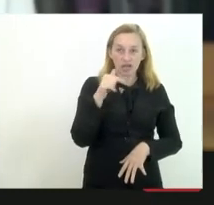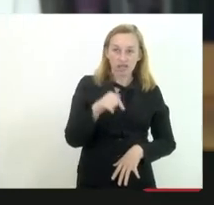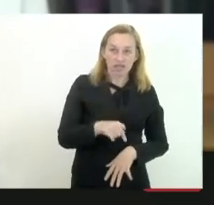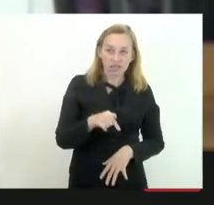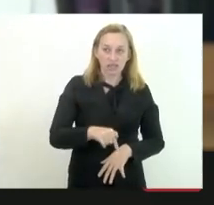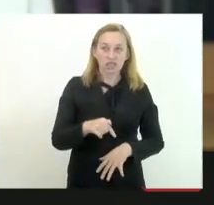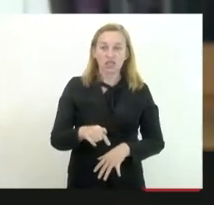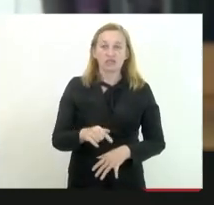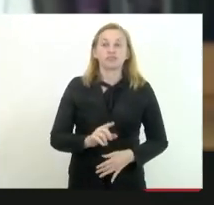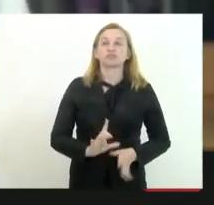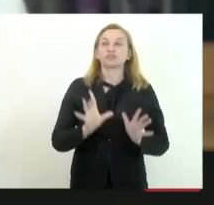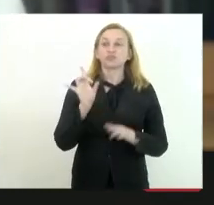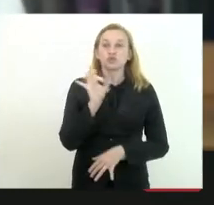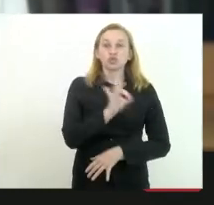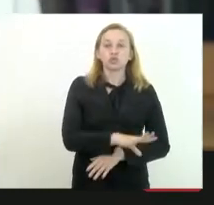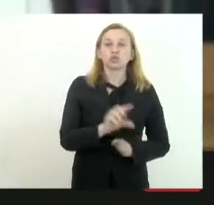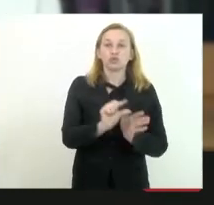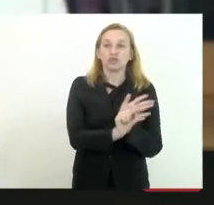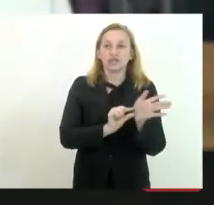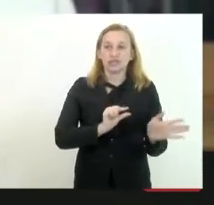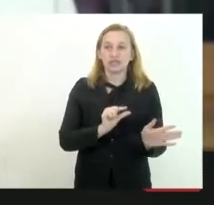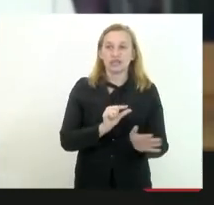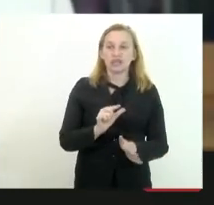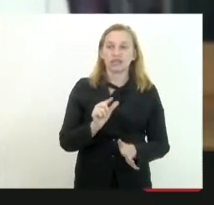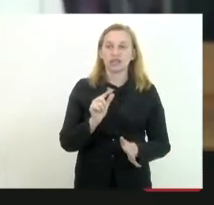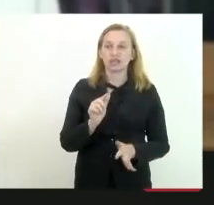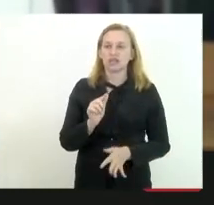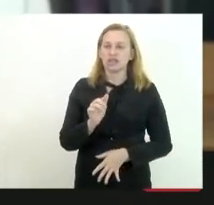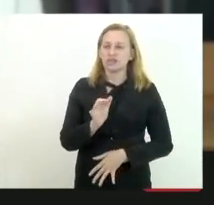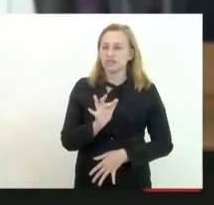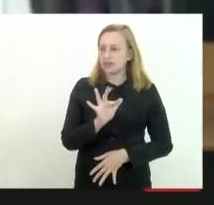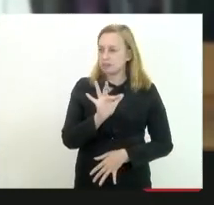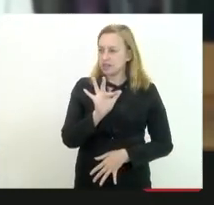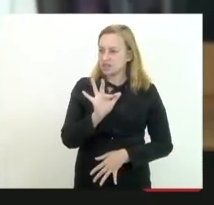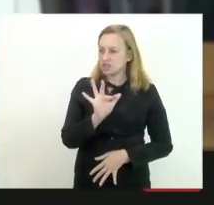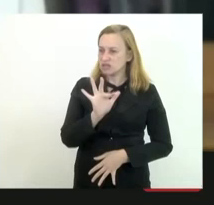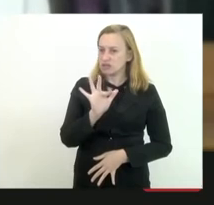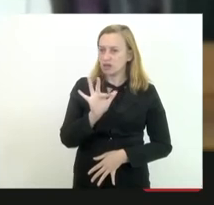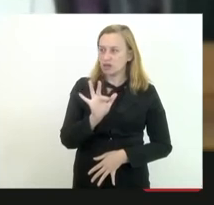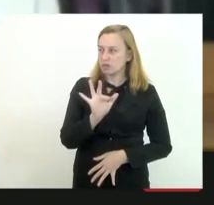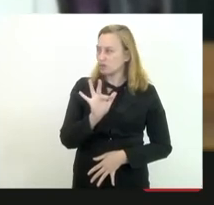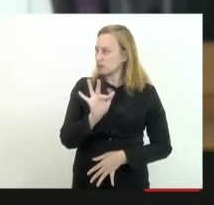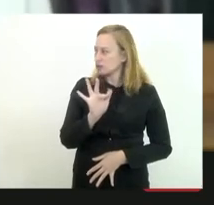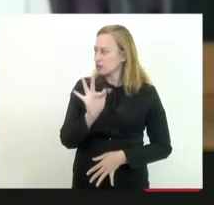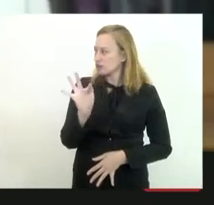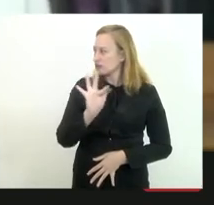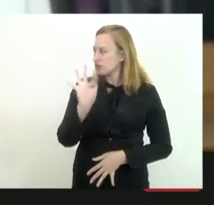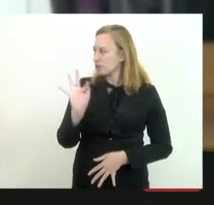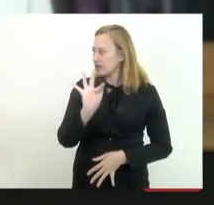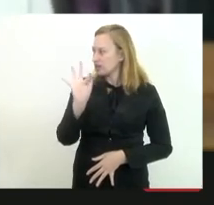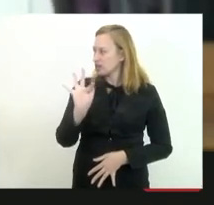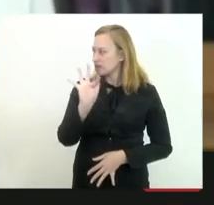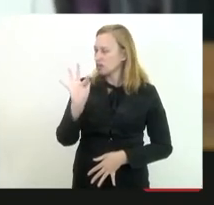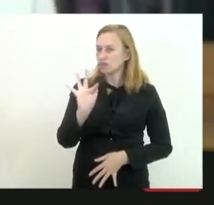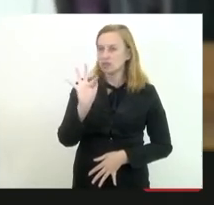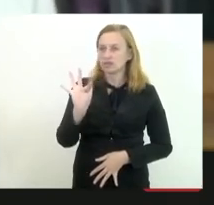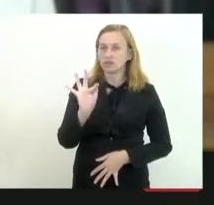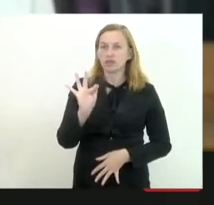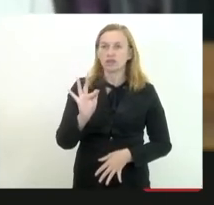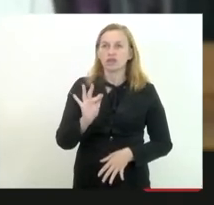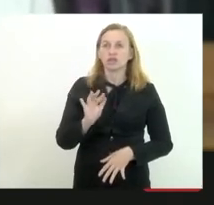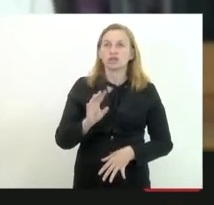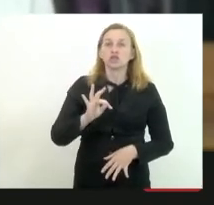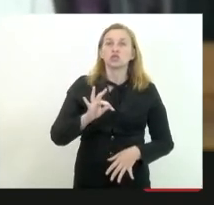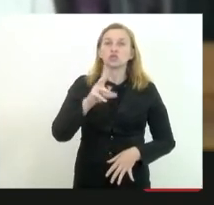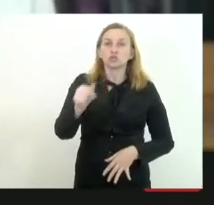apenas citando esse último versículo que está em Filipenses capítulo 4, versículo 8. Quanto ao mais, tudo que é